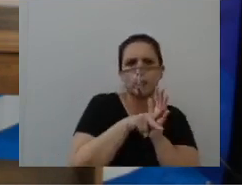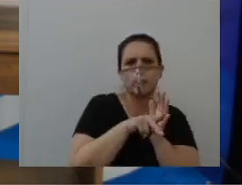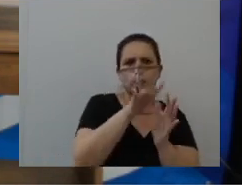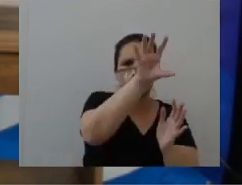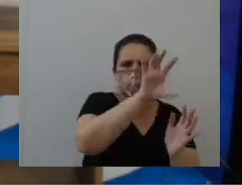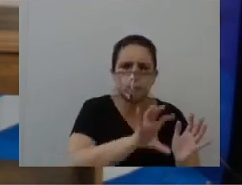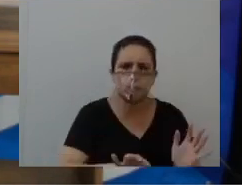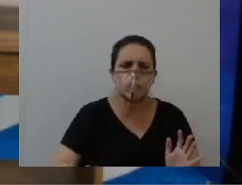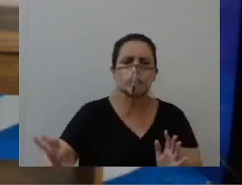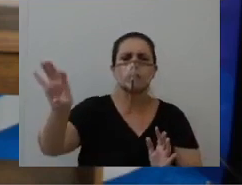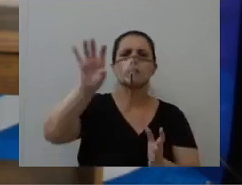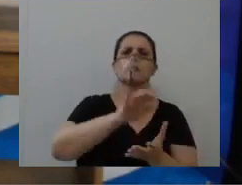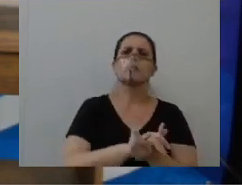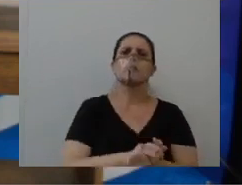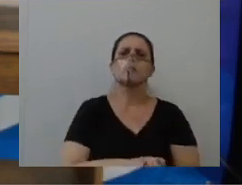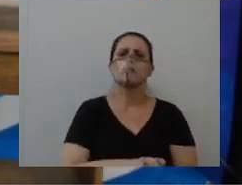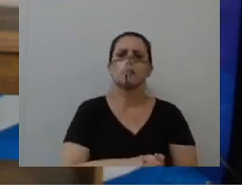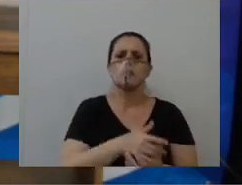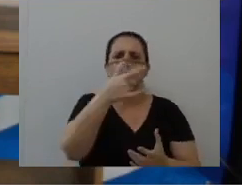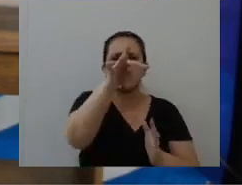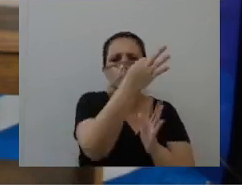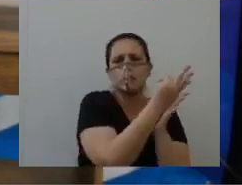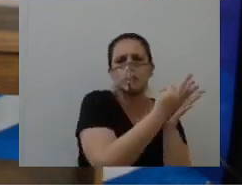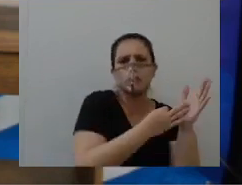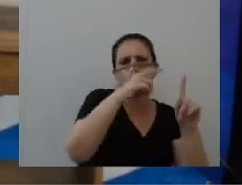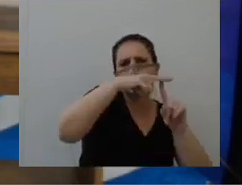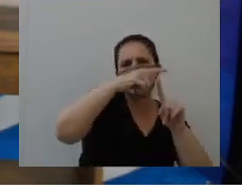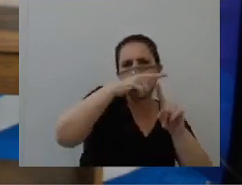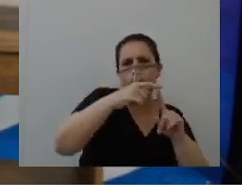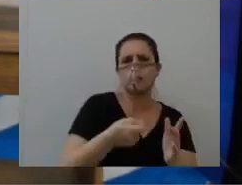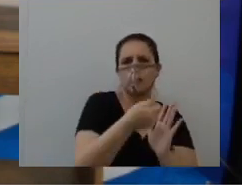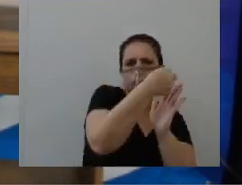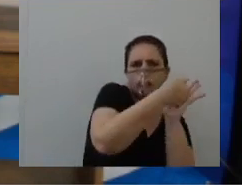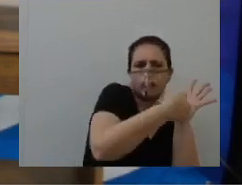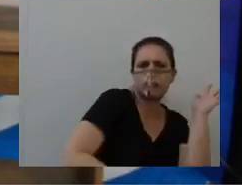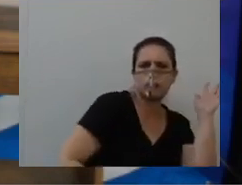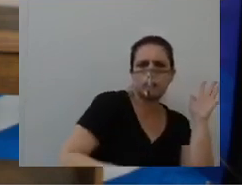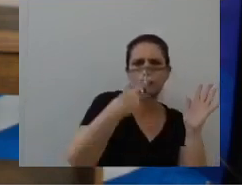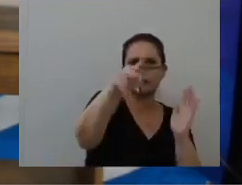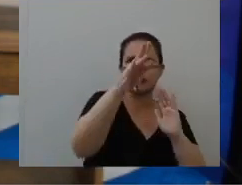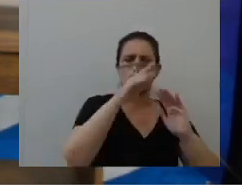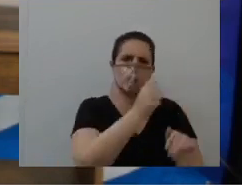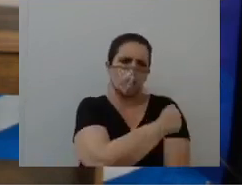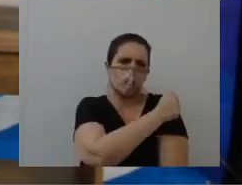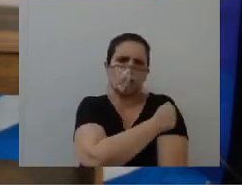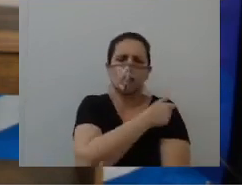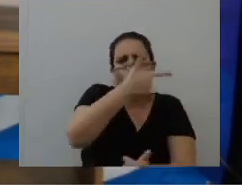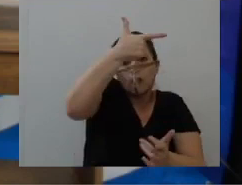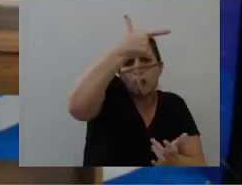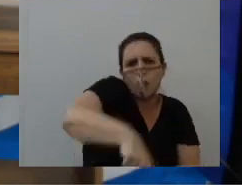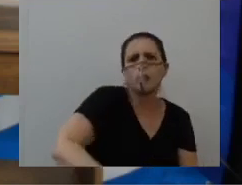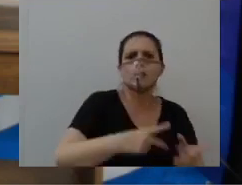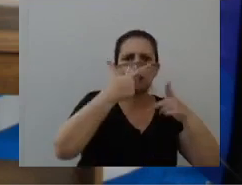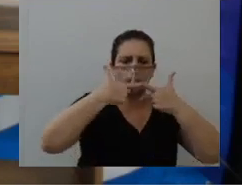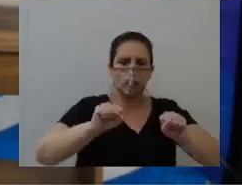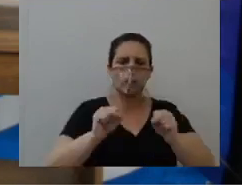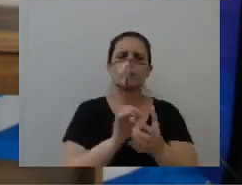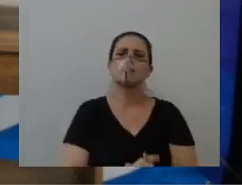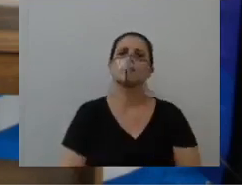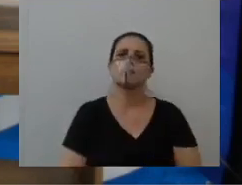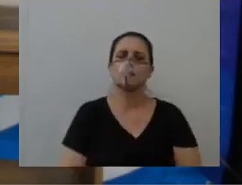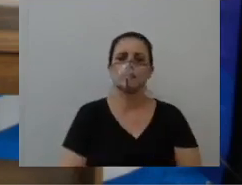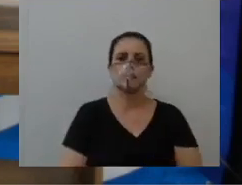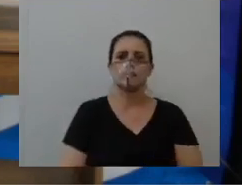E se você pega, por exemplo, outro tipo de texto, você pega a redação escolar do seu aluno, você vê que é uma outra linguagem, né? Vamos